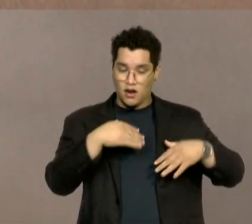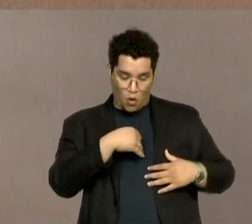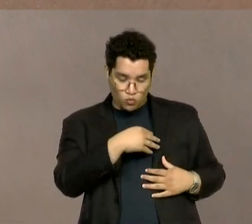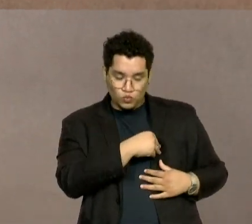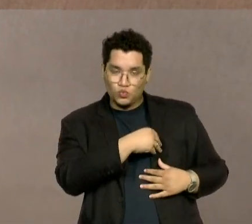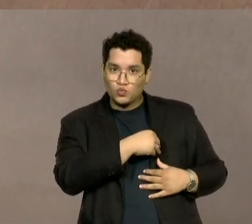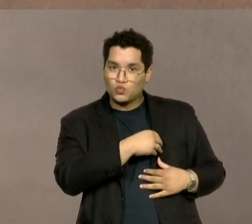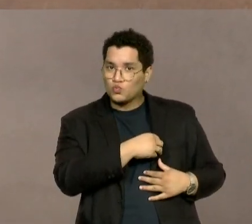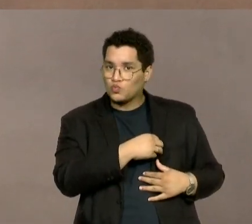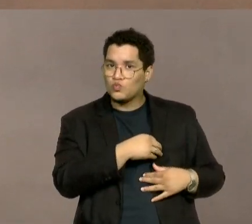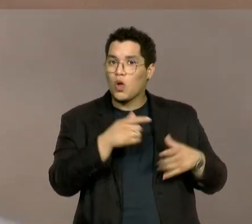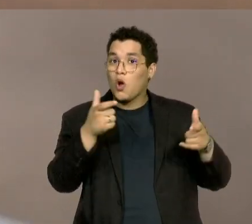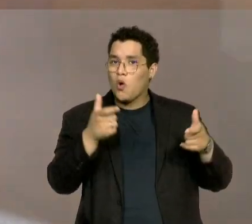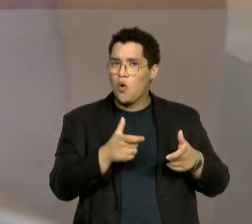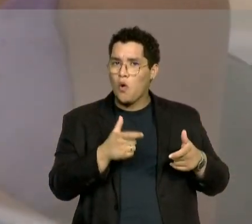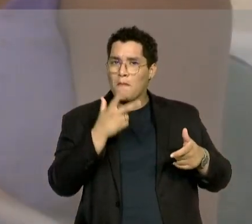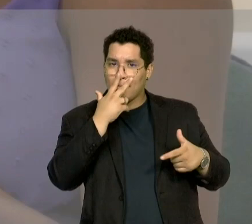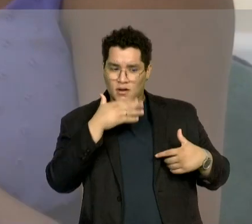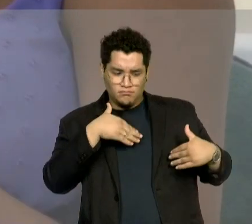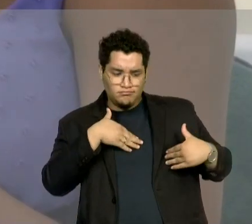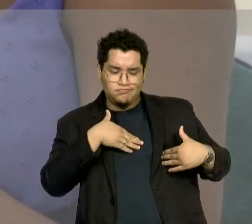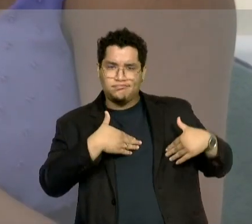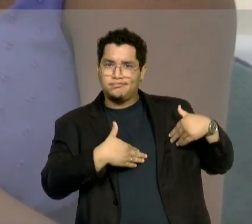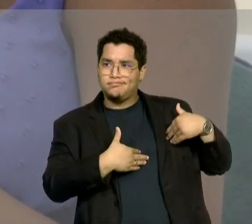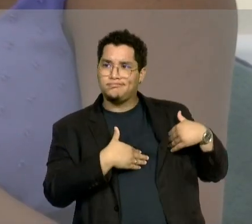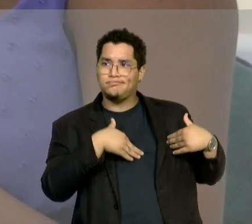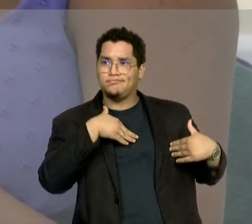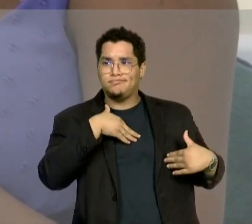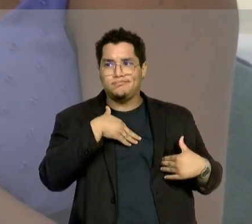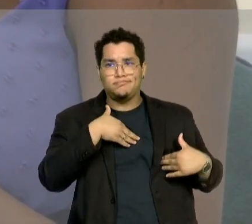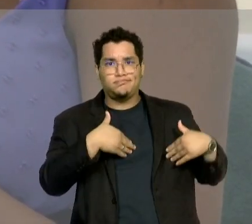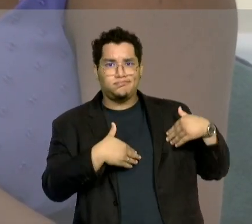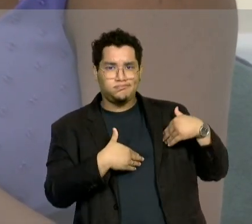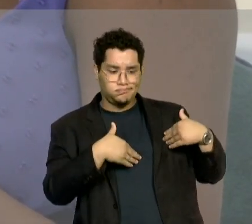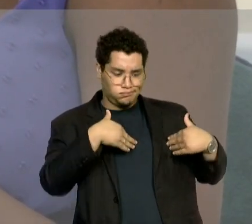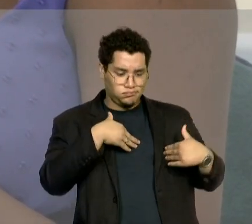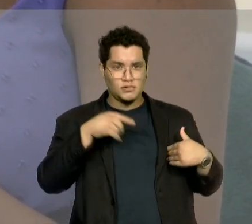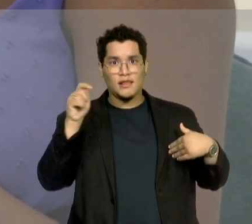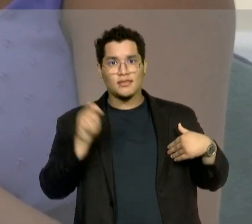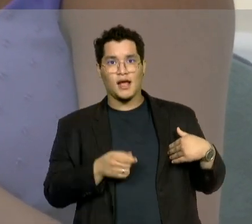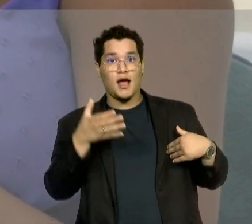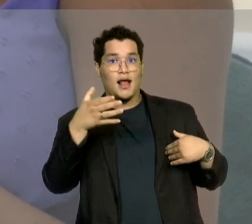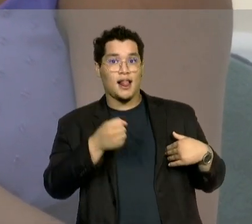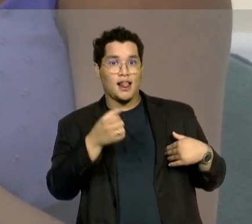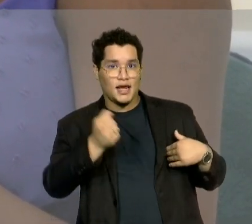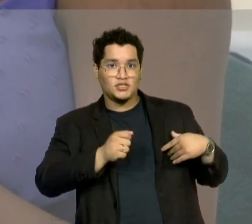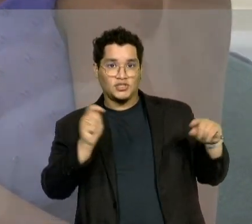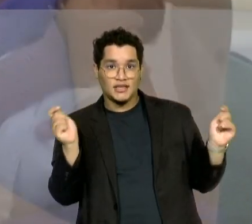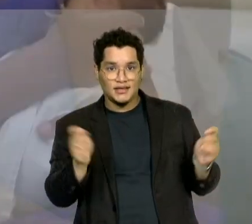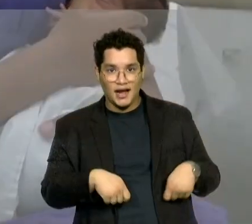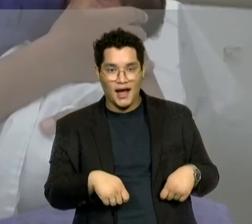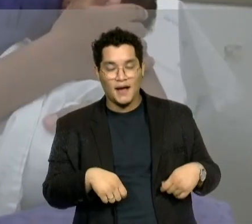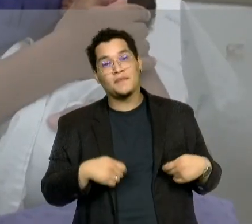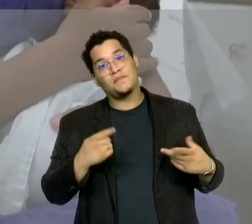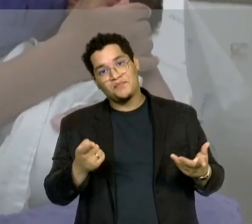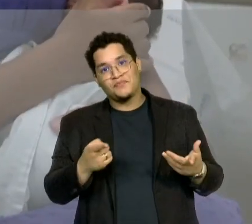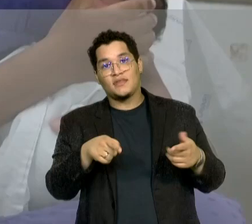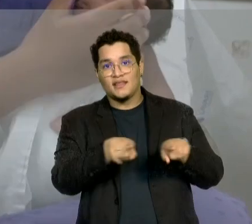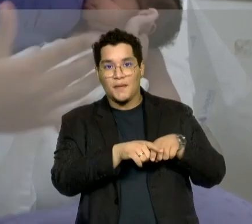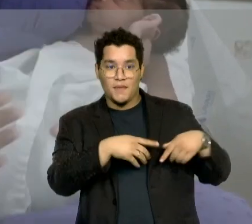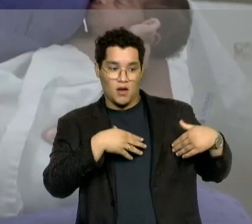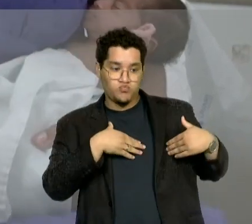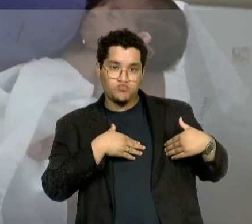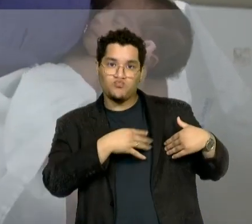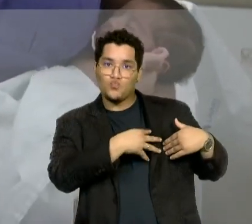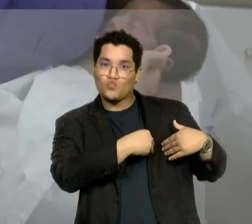como que eu deveria massagear os seios. E tirando aos pouquinhos, me explicaram como eu deveria fazer o armazenamento do leite.